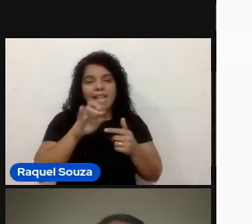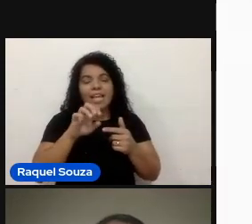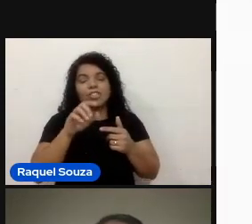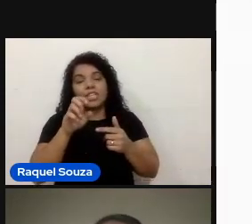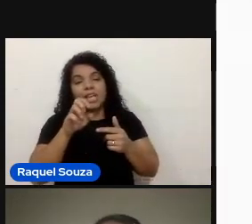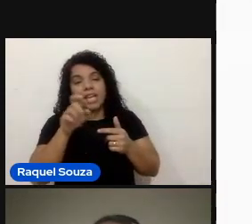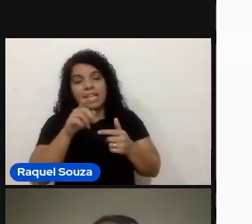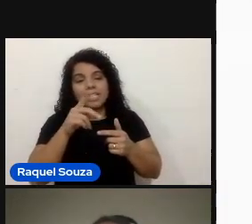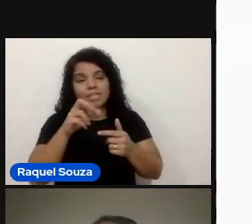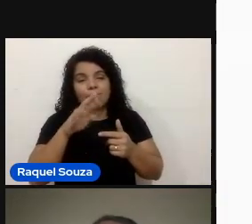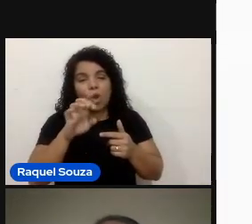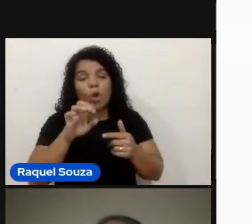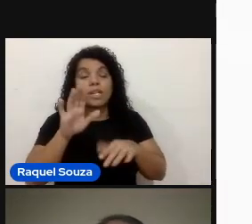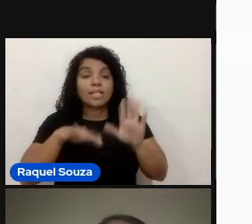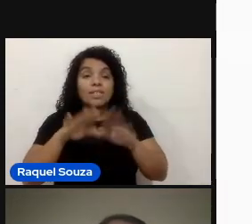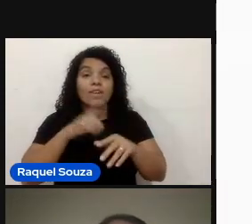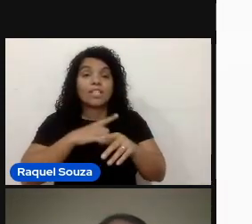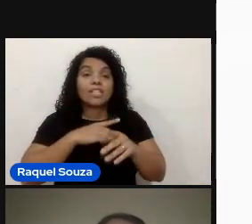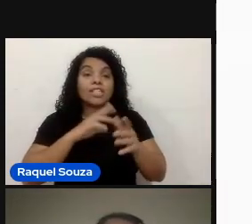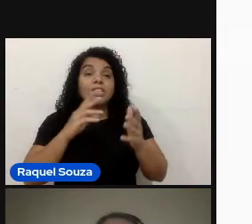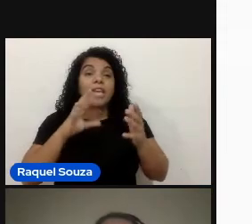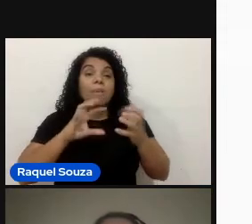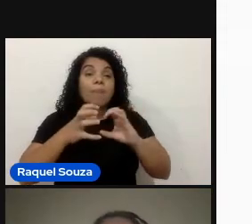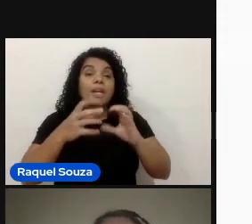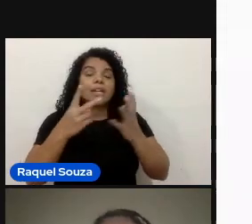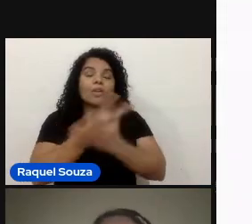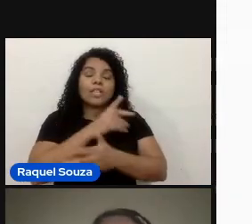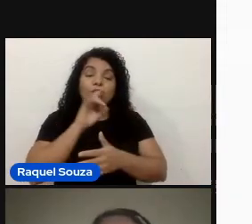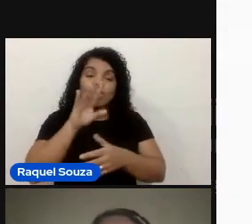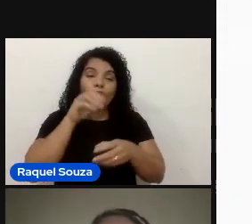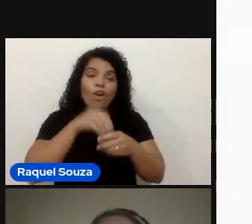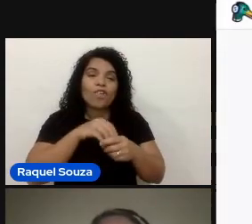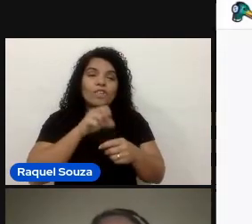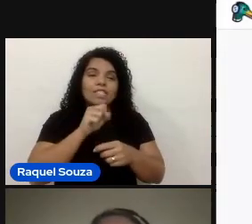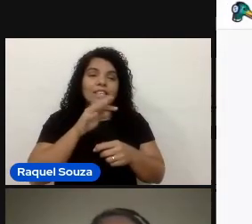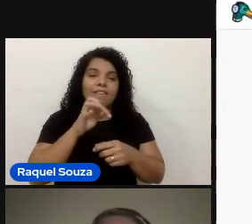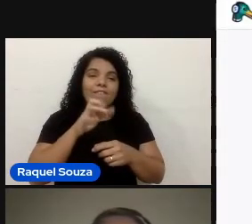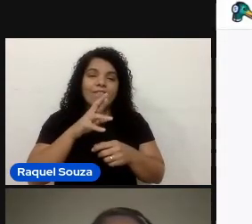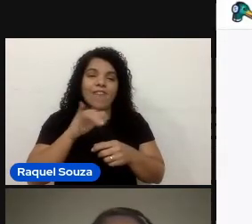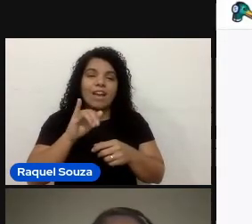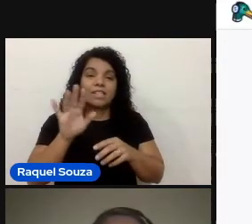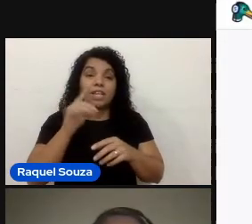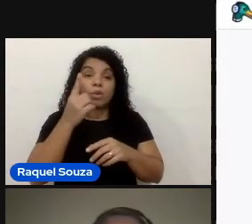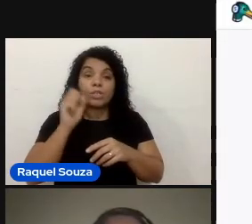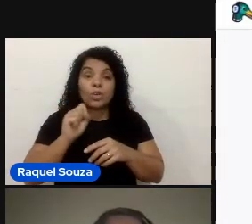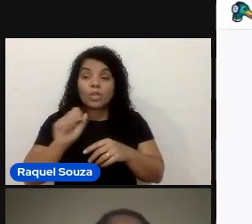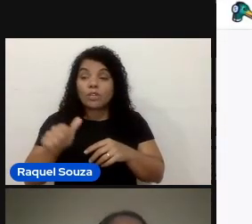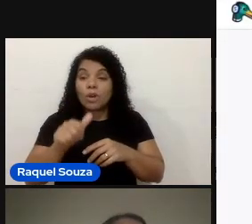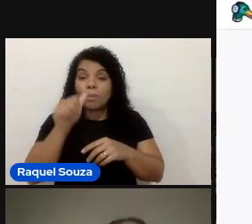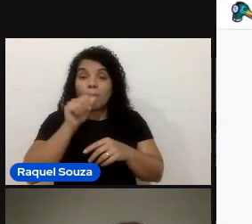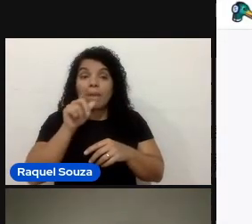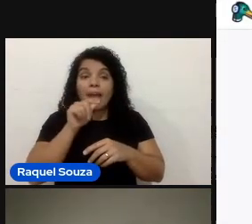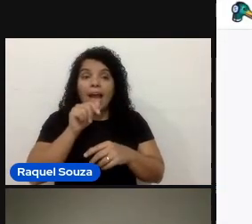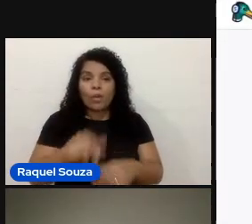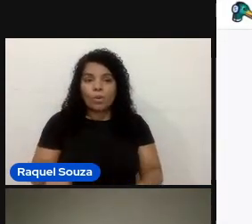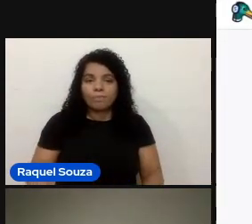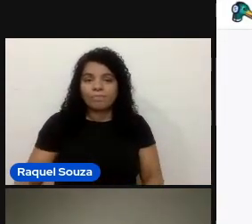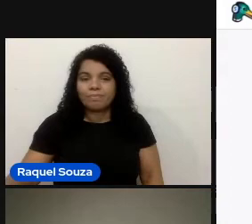bug que acontece só com o Safari, então é bem complicado. Dá um segundo que eu vou beber uma água e tossir aqui.